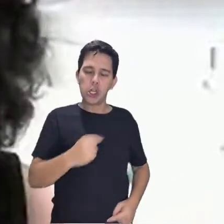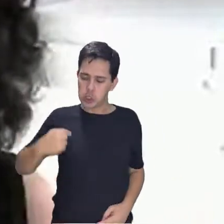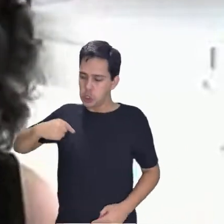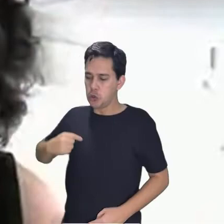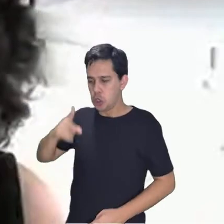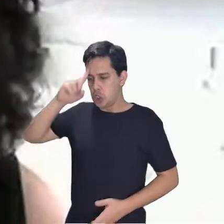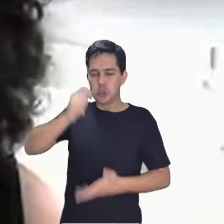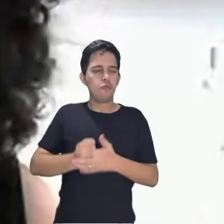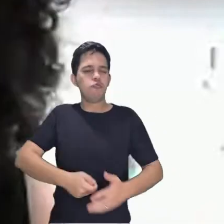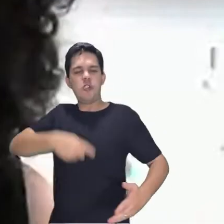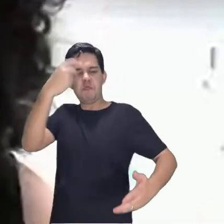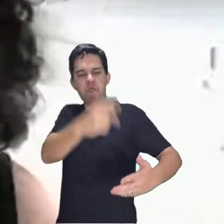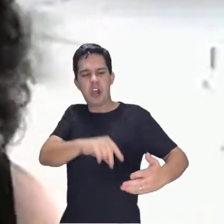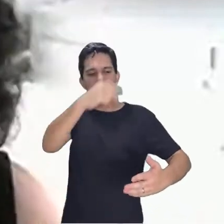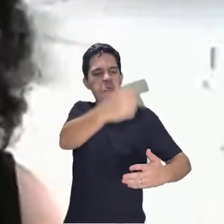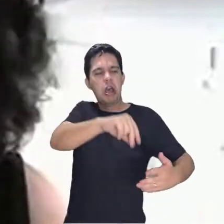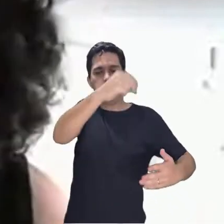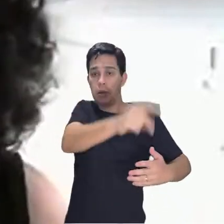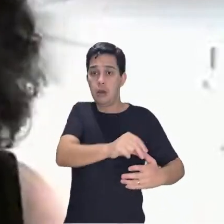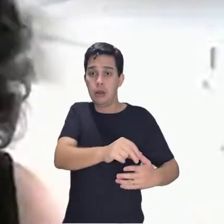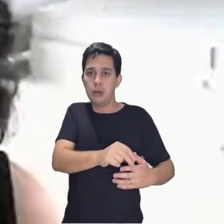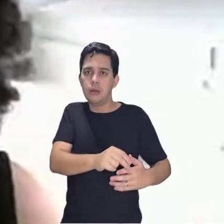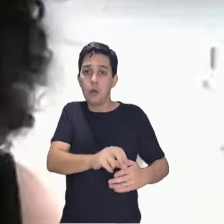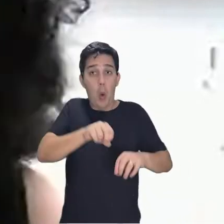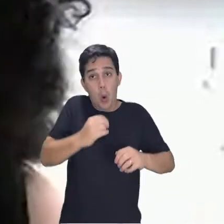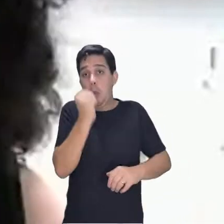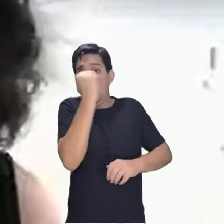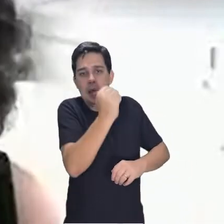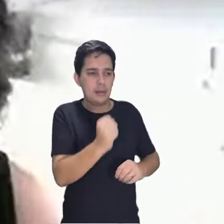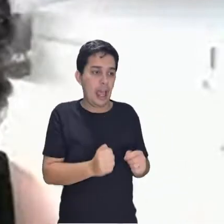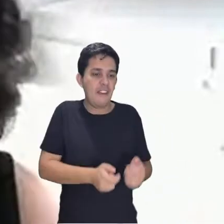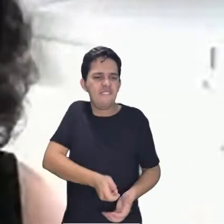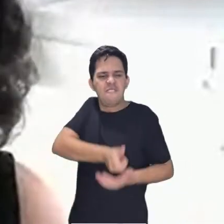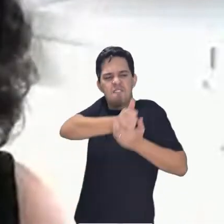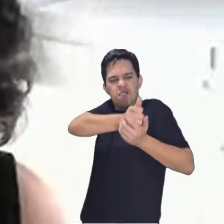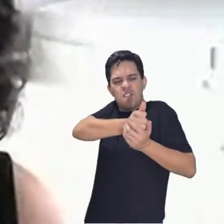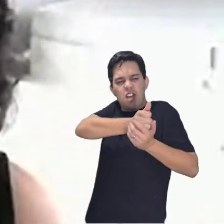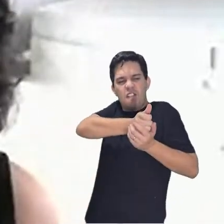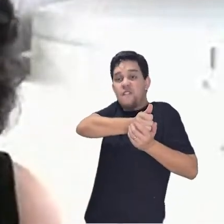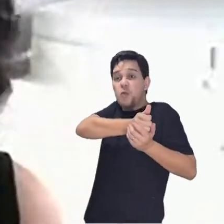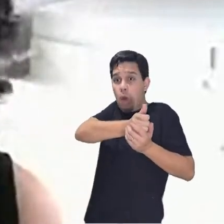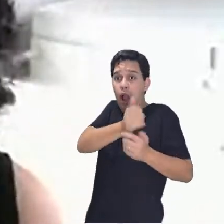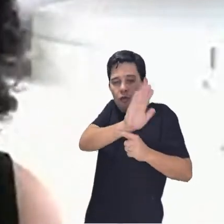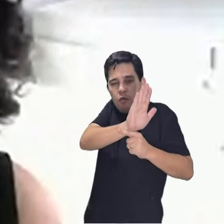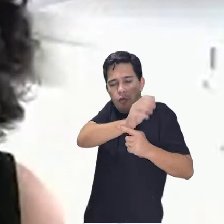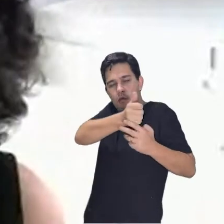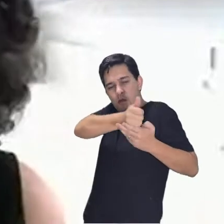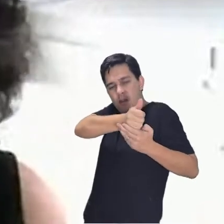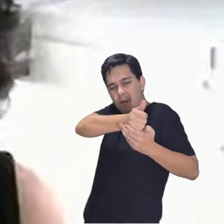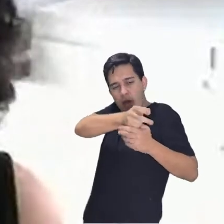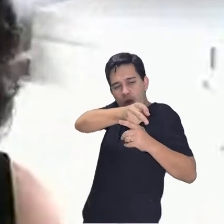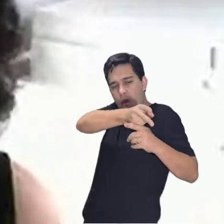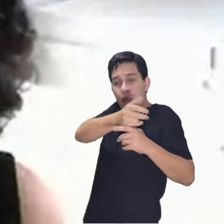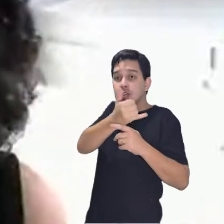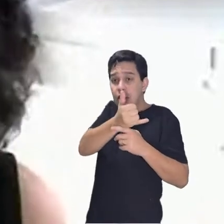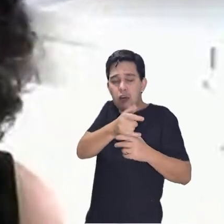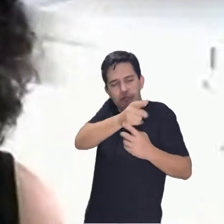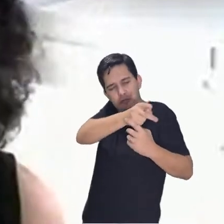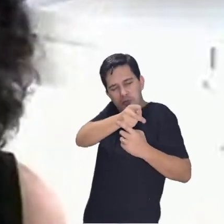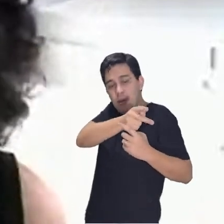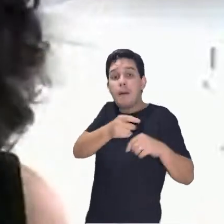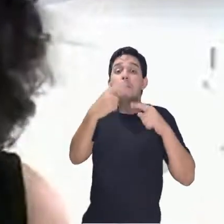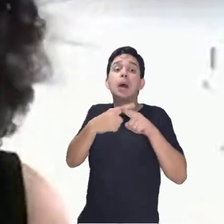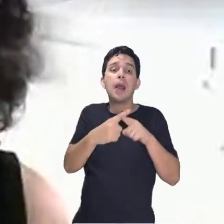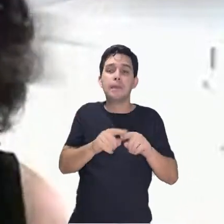matam e filmam isso para que os moradores fiquem com medo e não denunciem, nem façam nada que vá prejudicar de